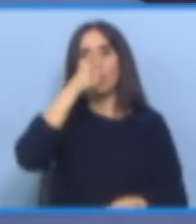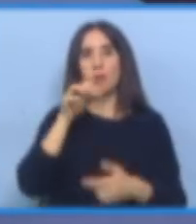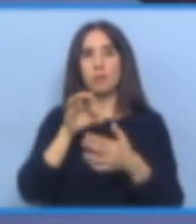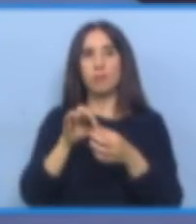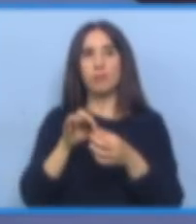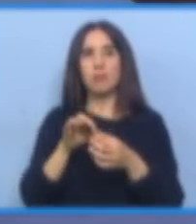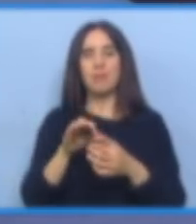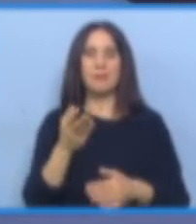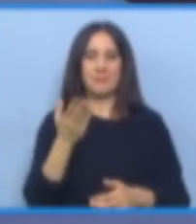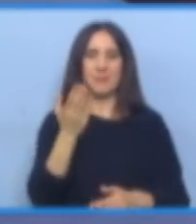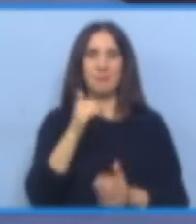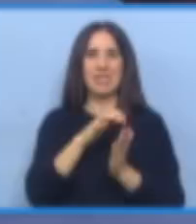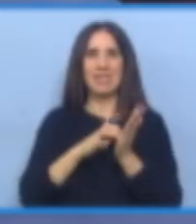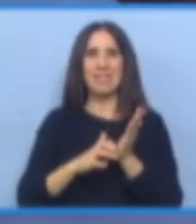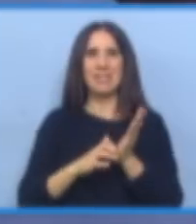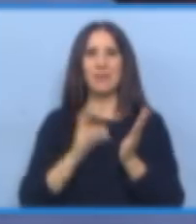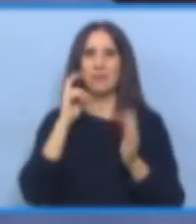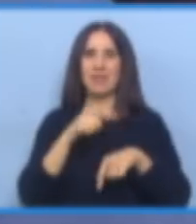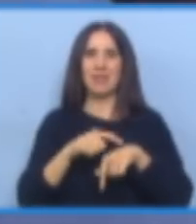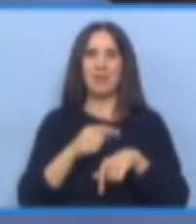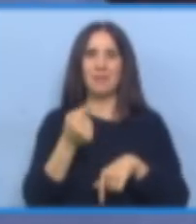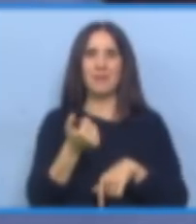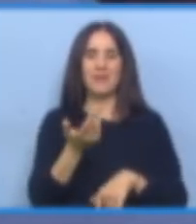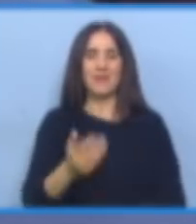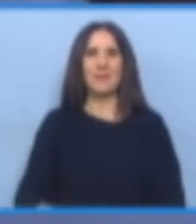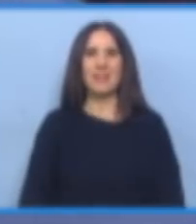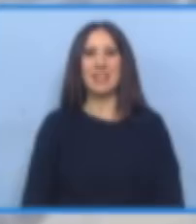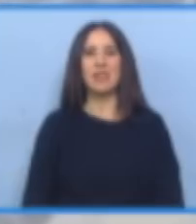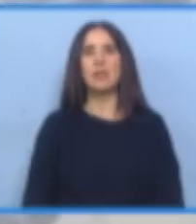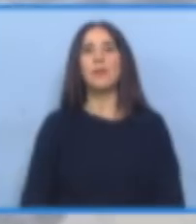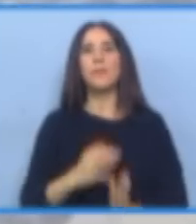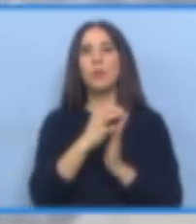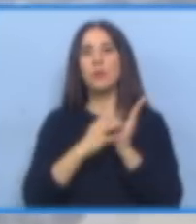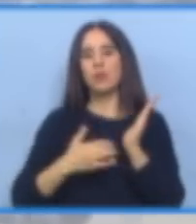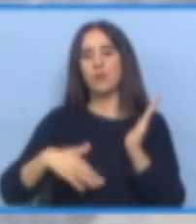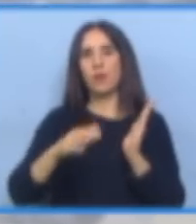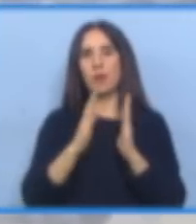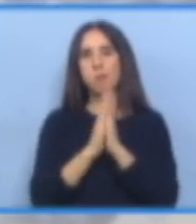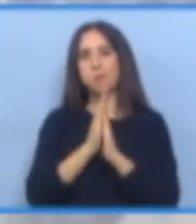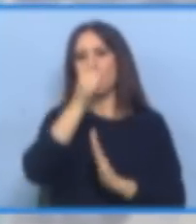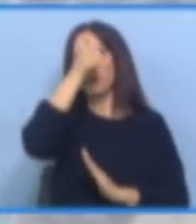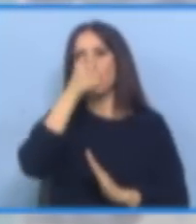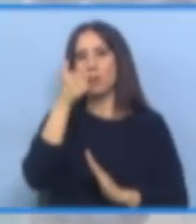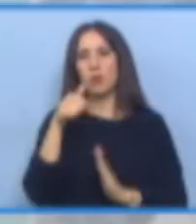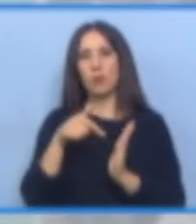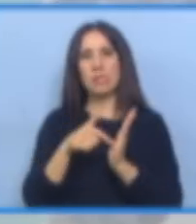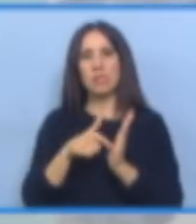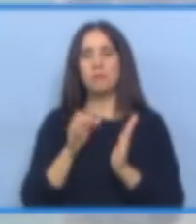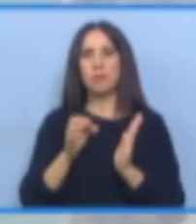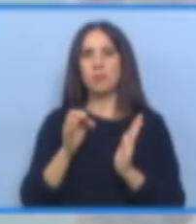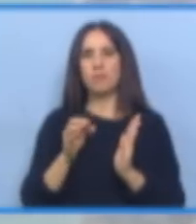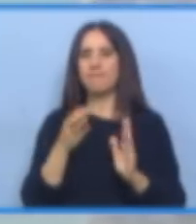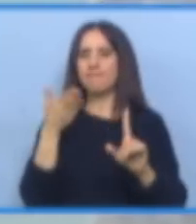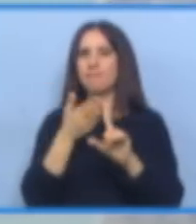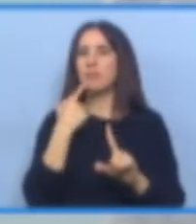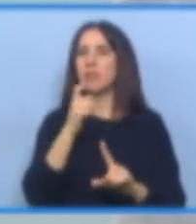elas então, vamos ouvir o texto do Evangelho, senão também o tempo nos escapa. O texto que é escutado nas Eucaristias deste domingo coloca diretamente essa